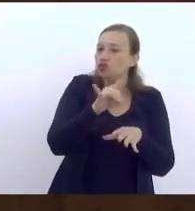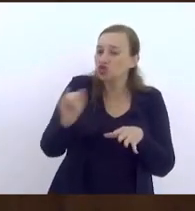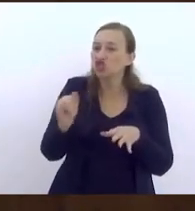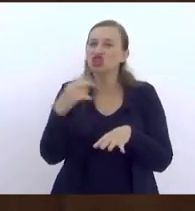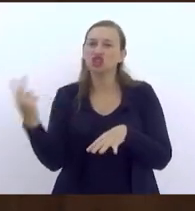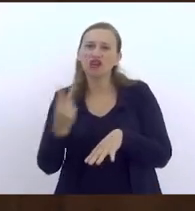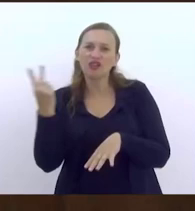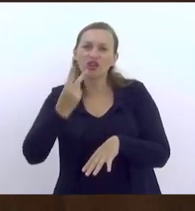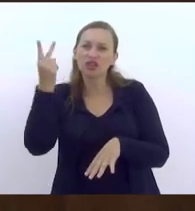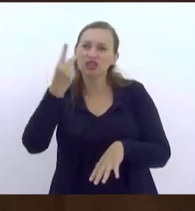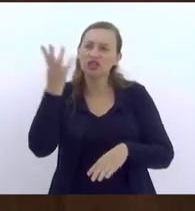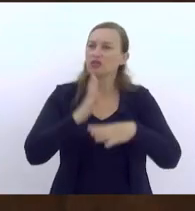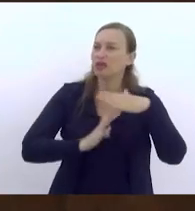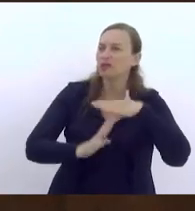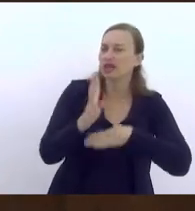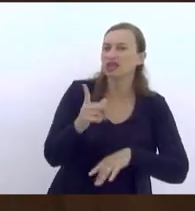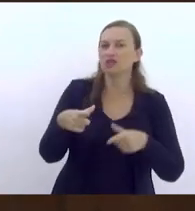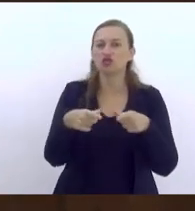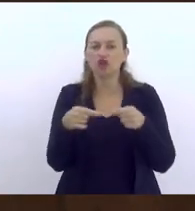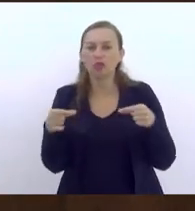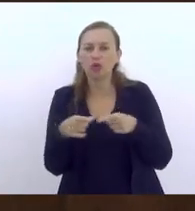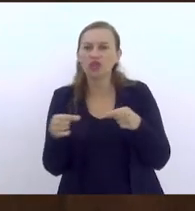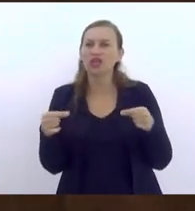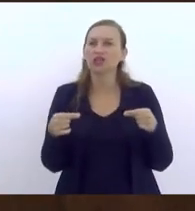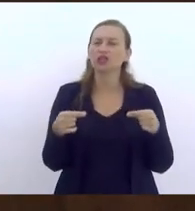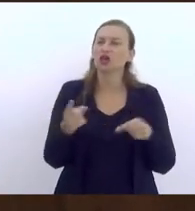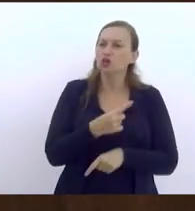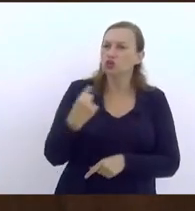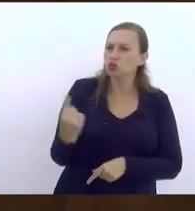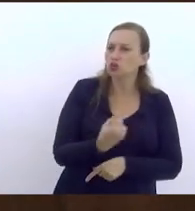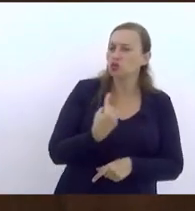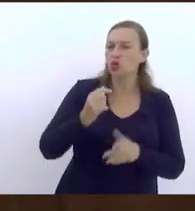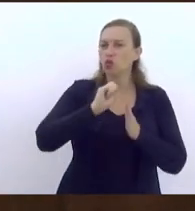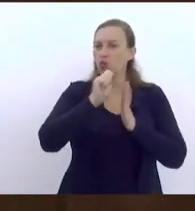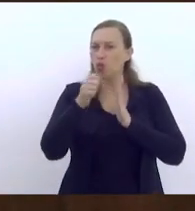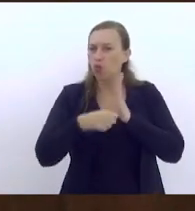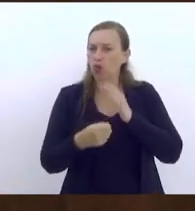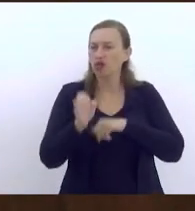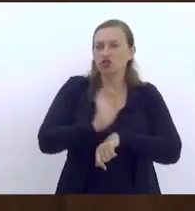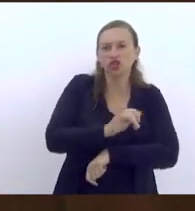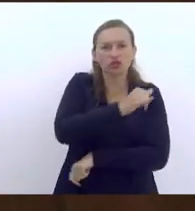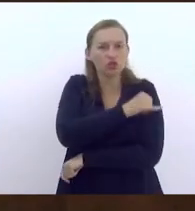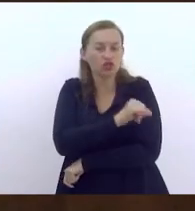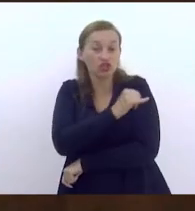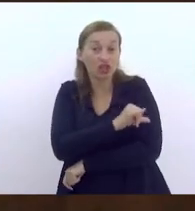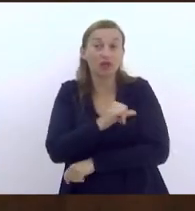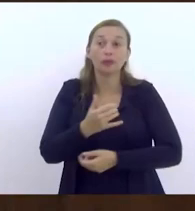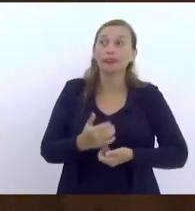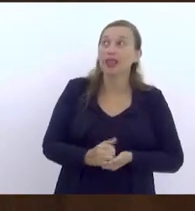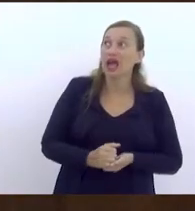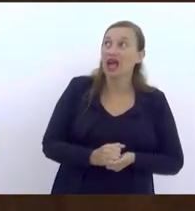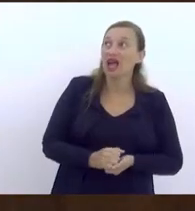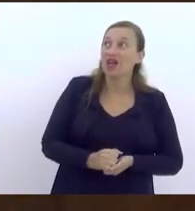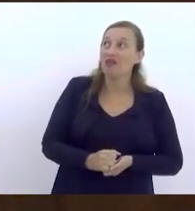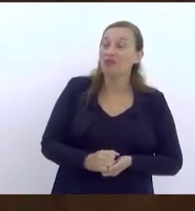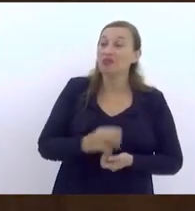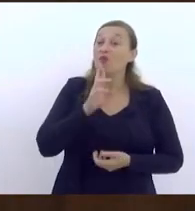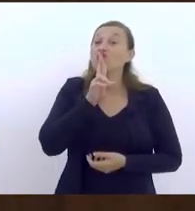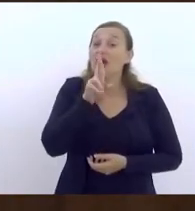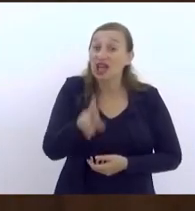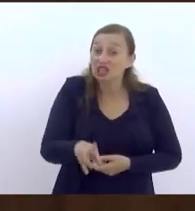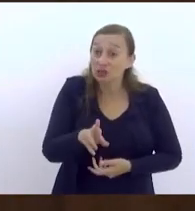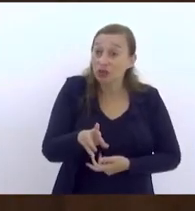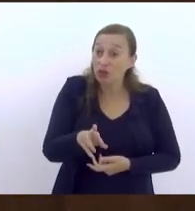valorização da imigração japonesa no nosso calendário do Estado do Rio de Janeiro, é uma